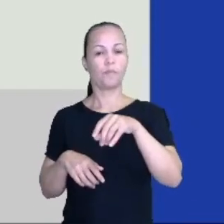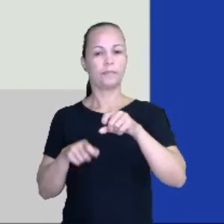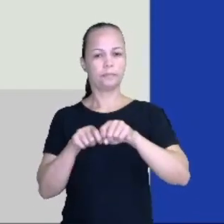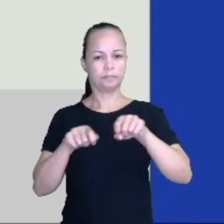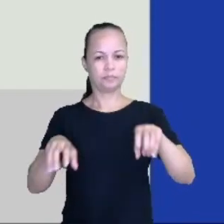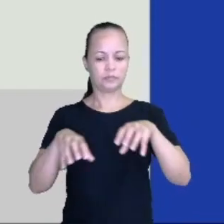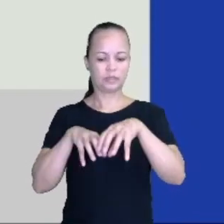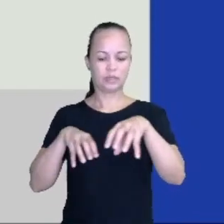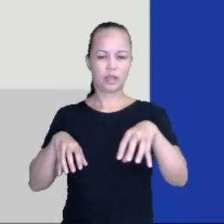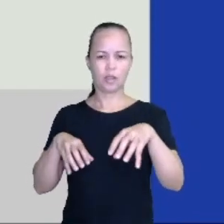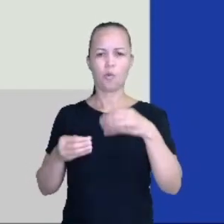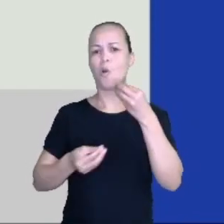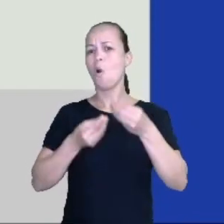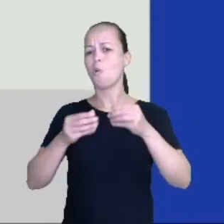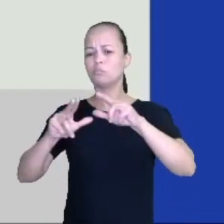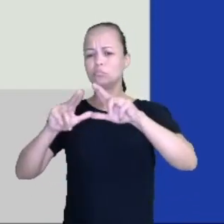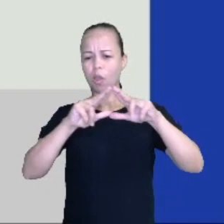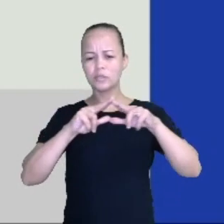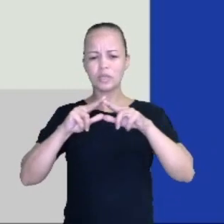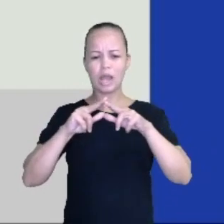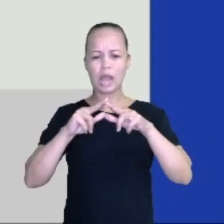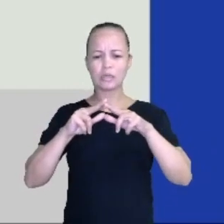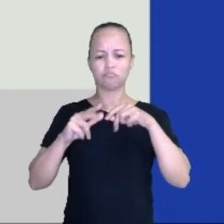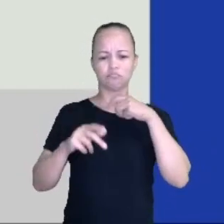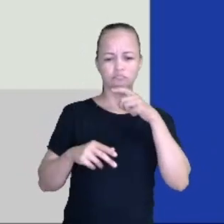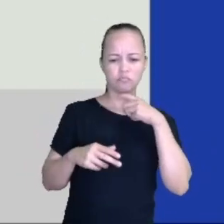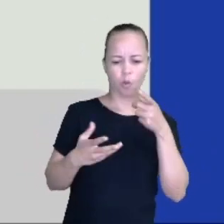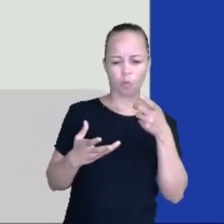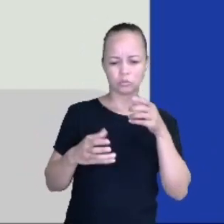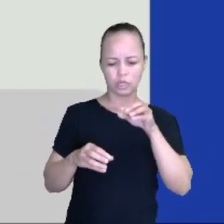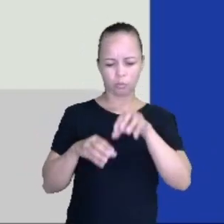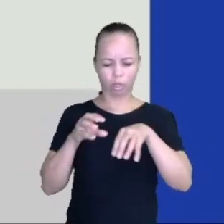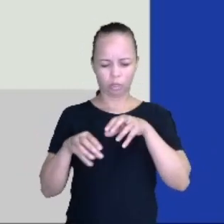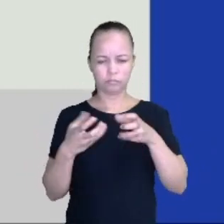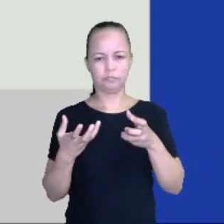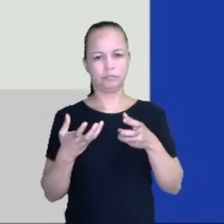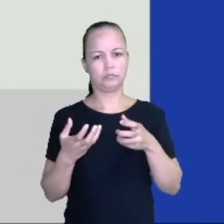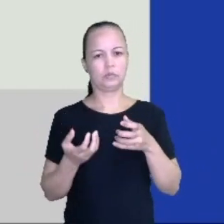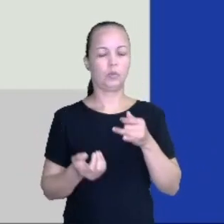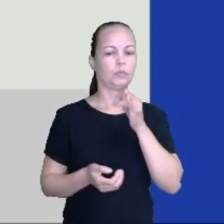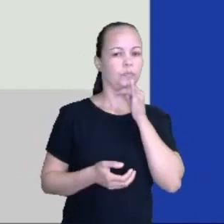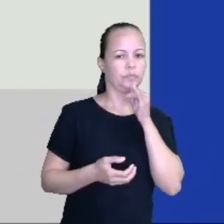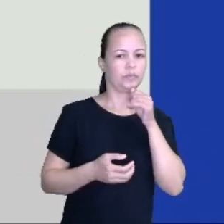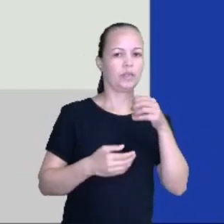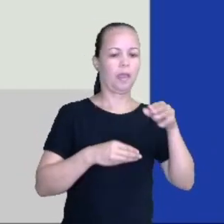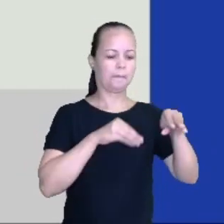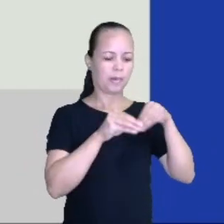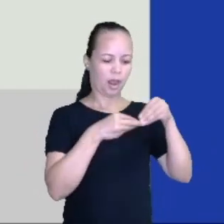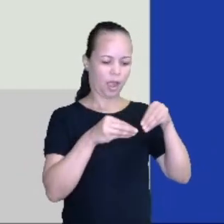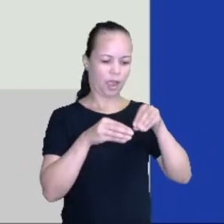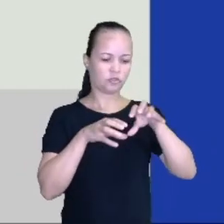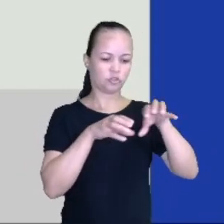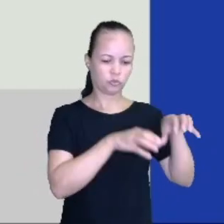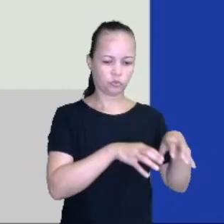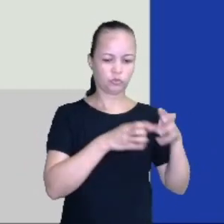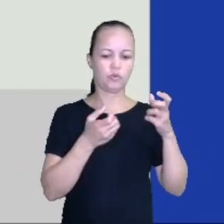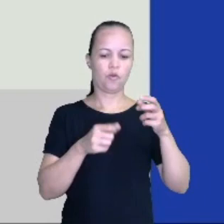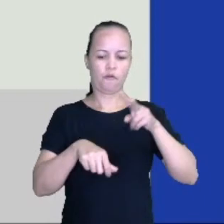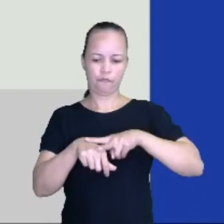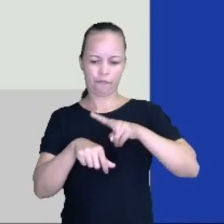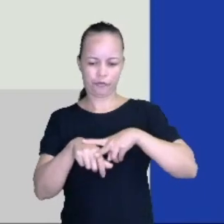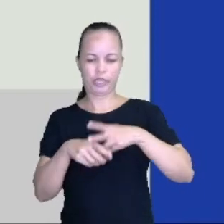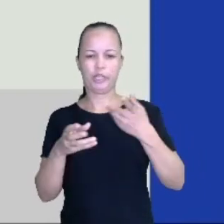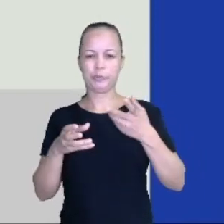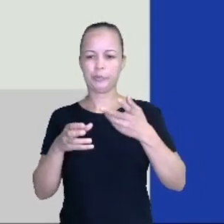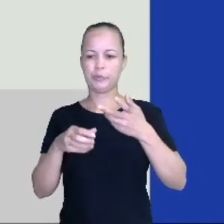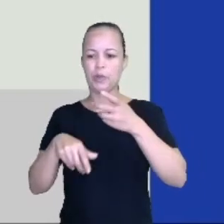sem conseguir separar o lixo? Ou seja, separar o que é plástico, separar o que é metal, o que é vidro, o